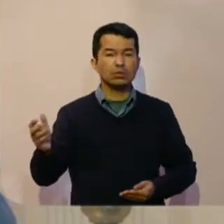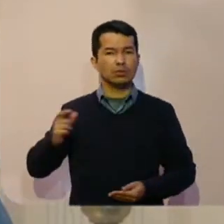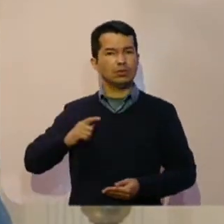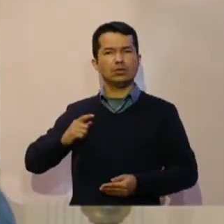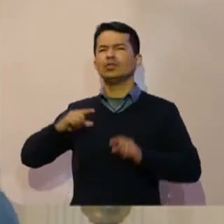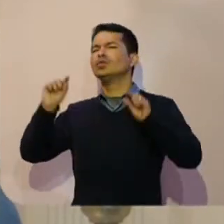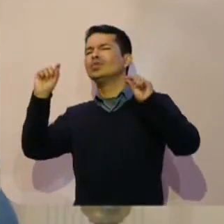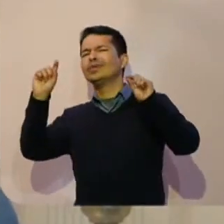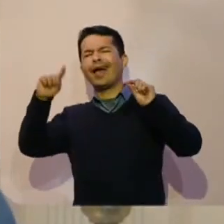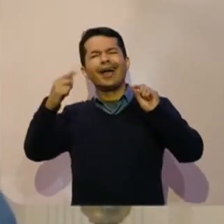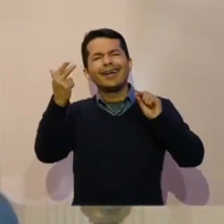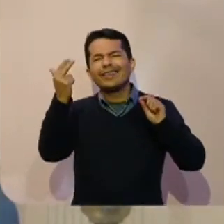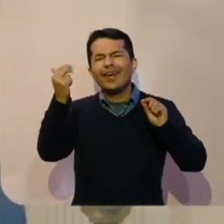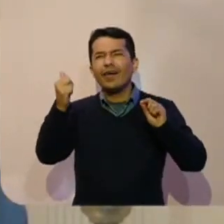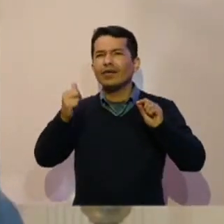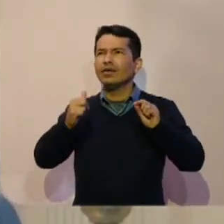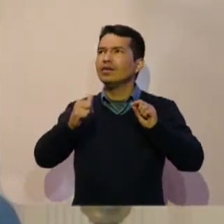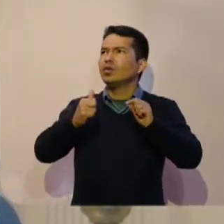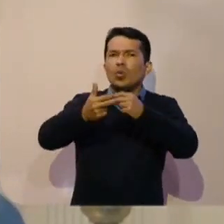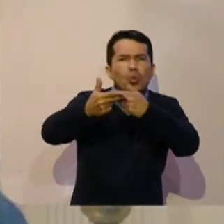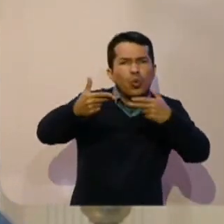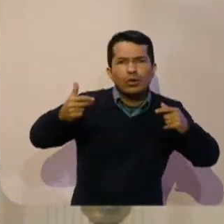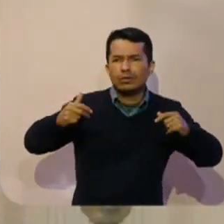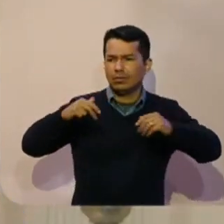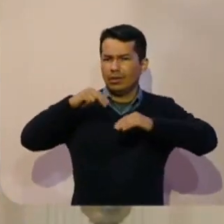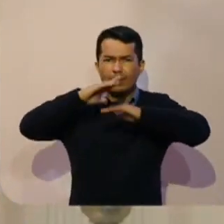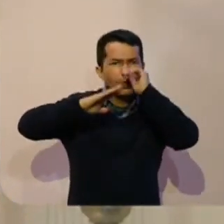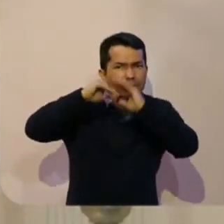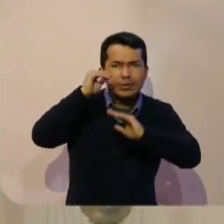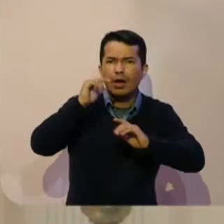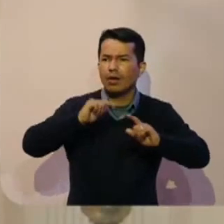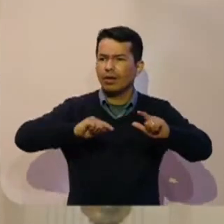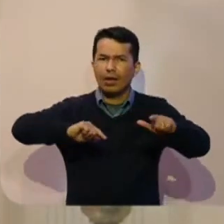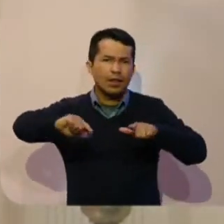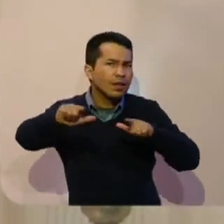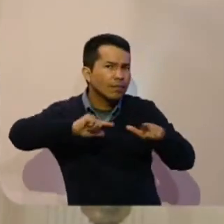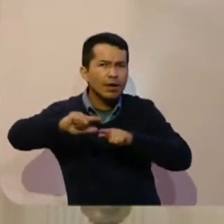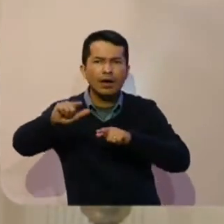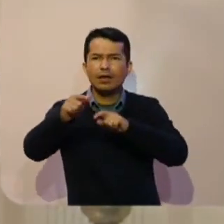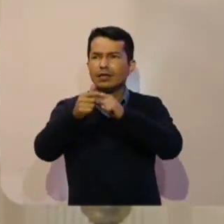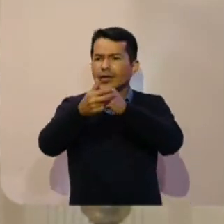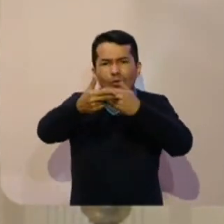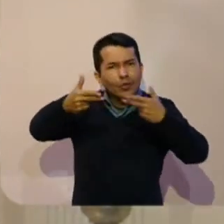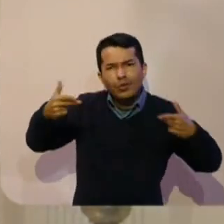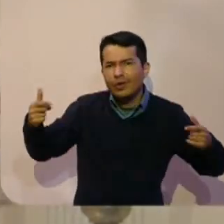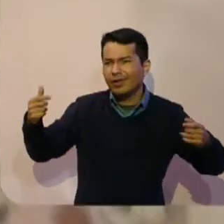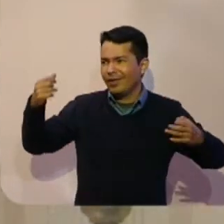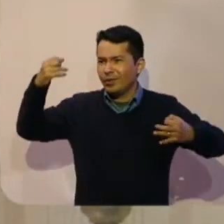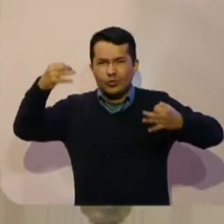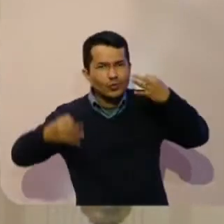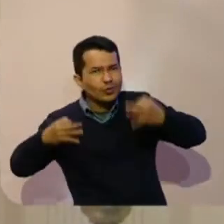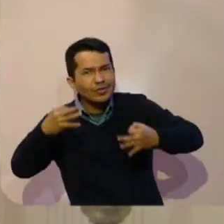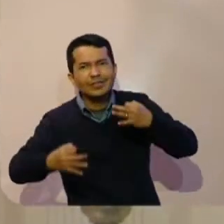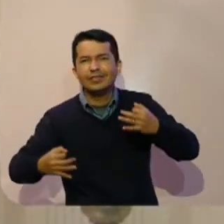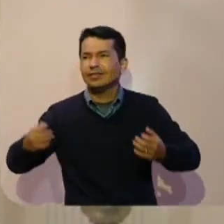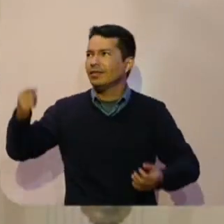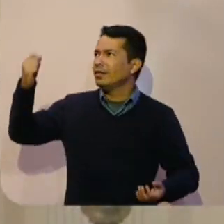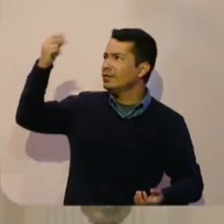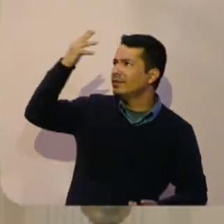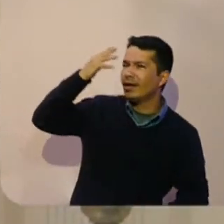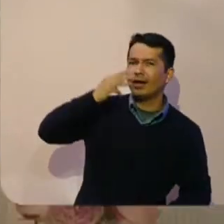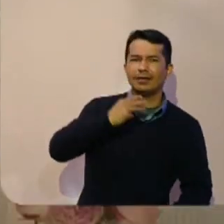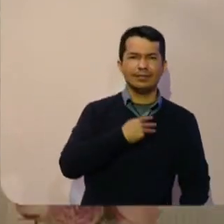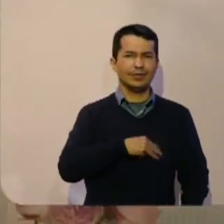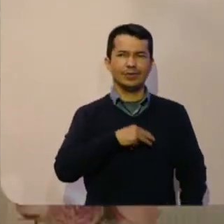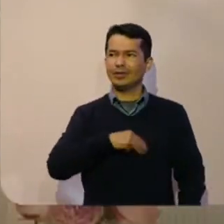multiplicar. E não vai só se multiplicar em sustento, mas vai se multiplicar em justiça, em graça, em misericórdia, em tantas outras coisas na